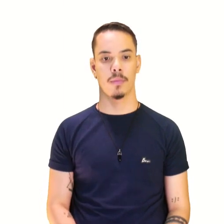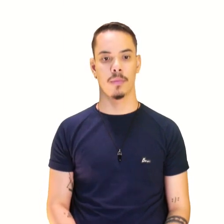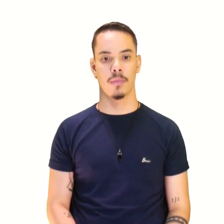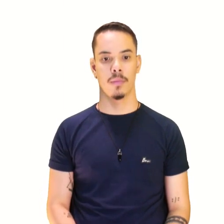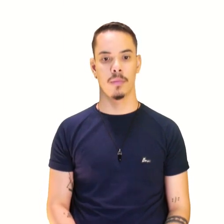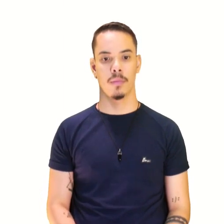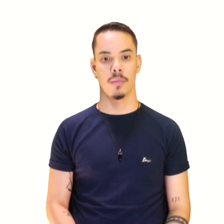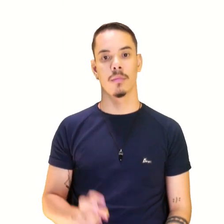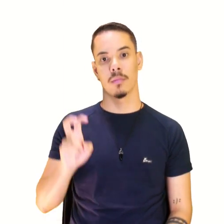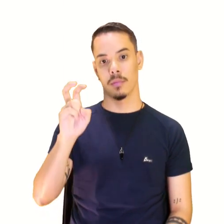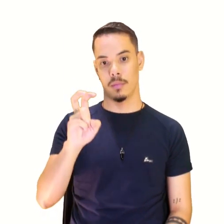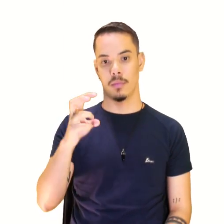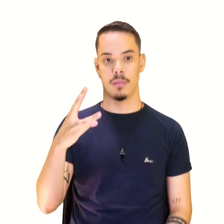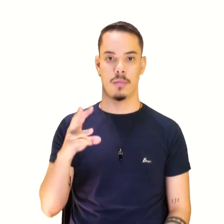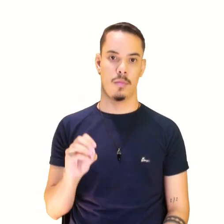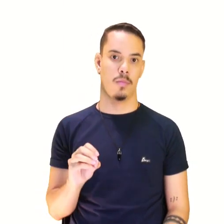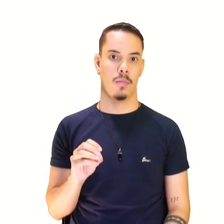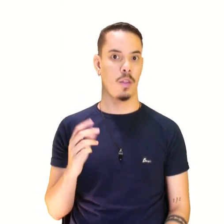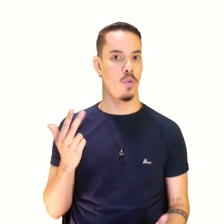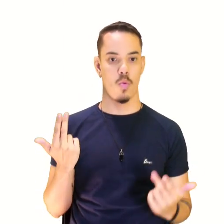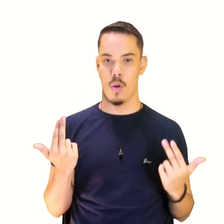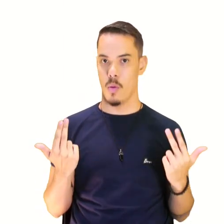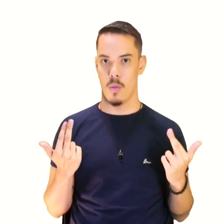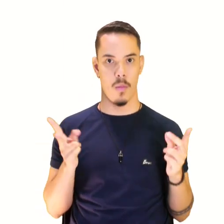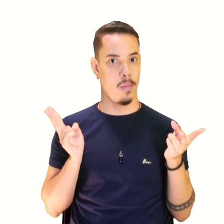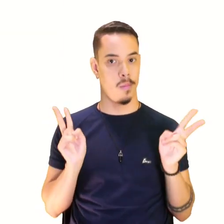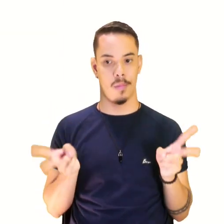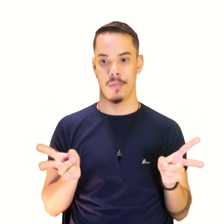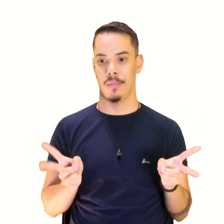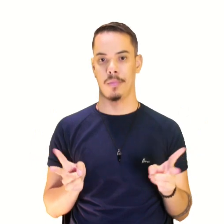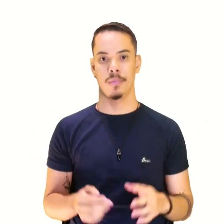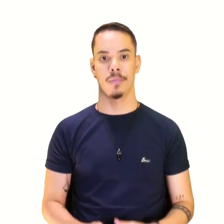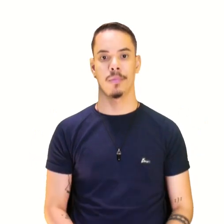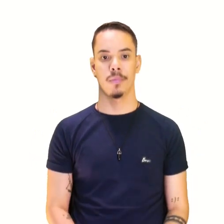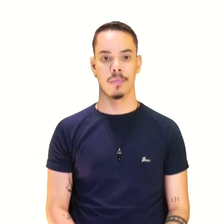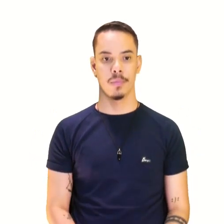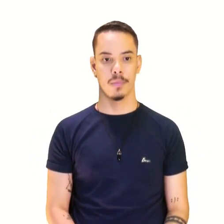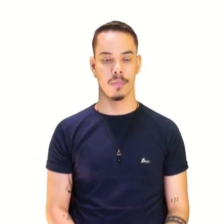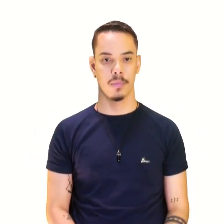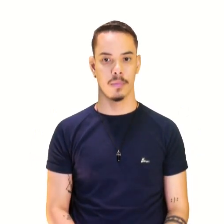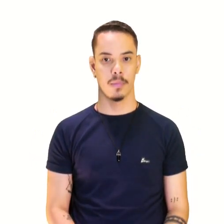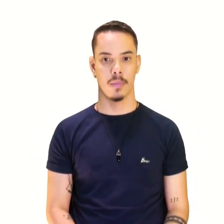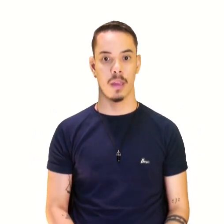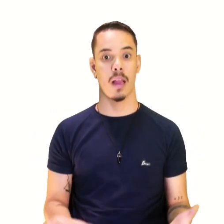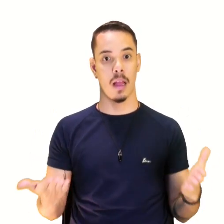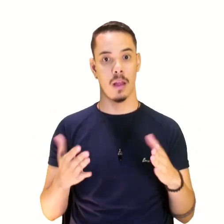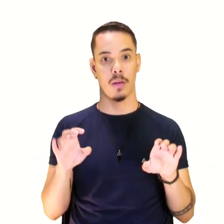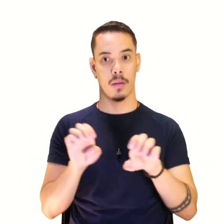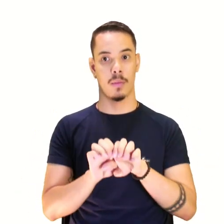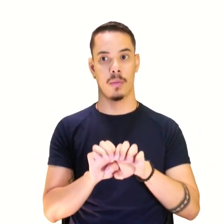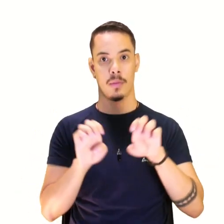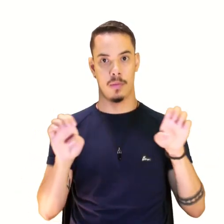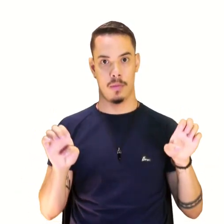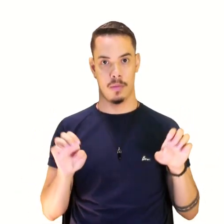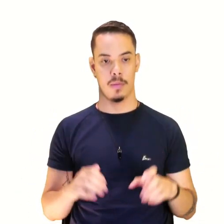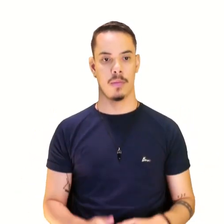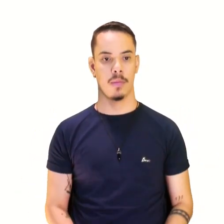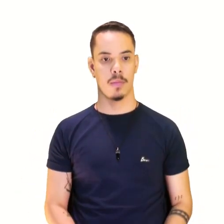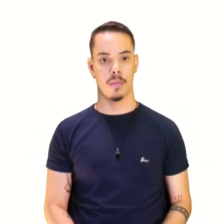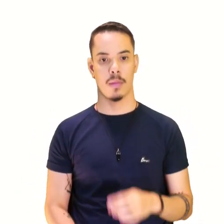ao 5 para 30. Igualzinho. Passamos para a montagem da equação, né? Se as grandezas